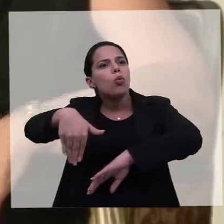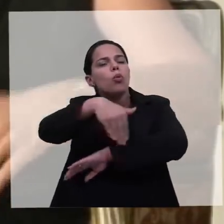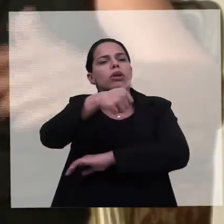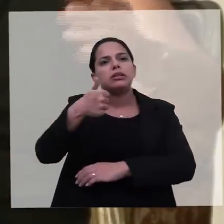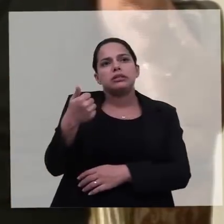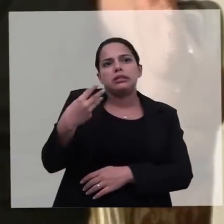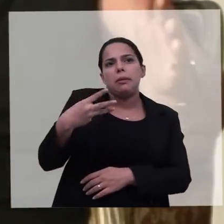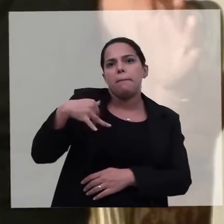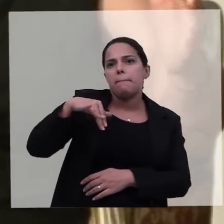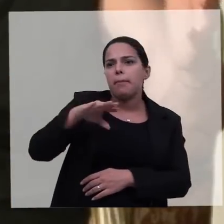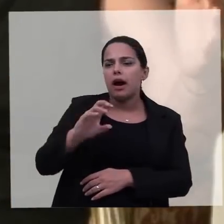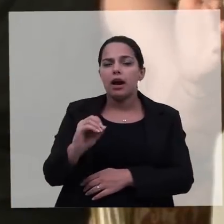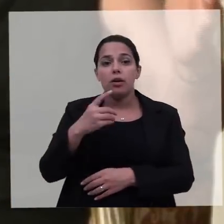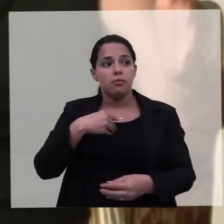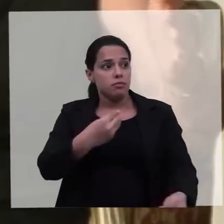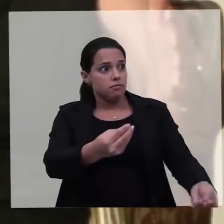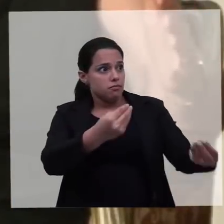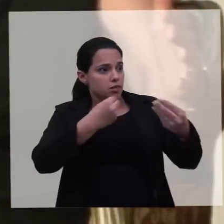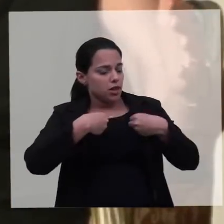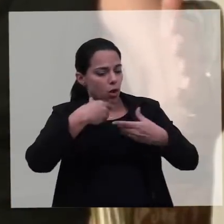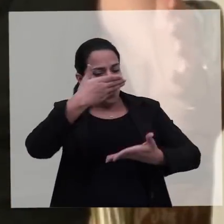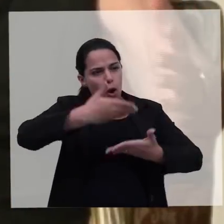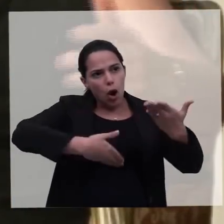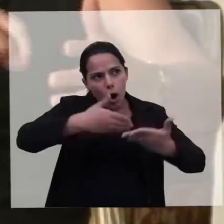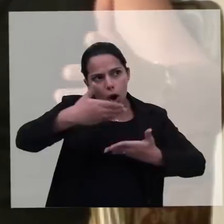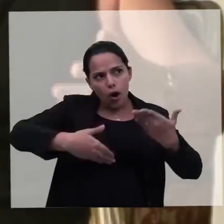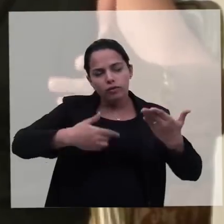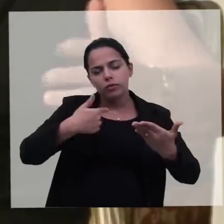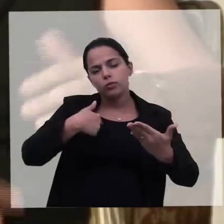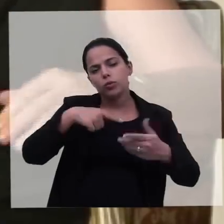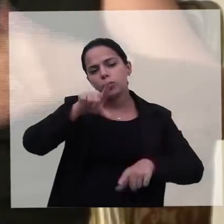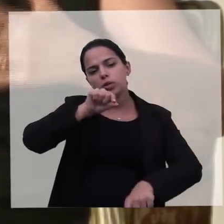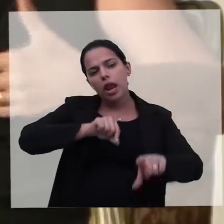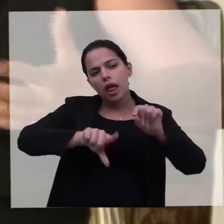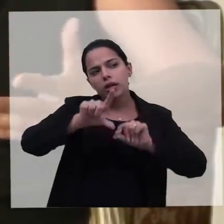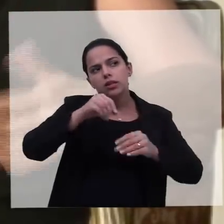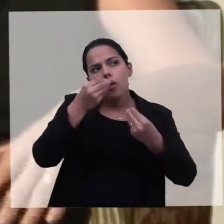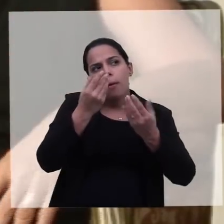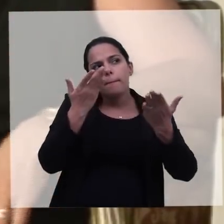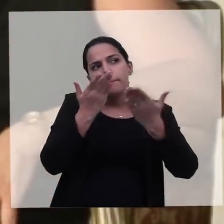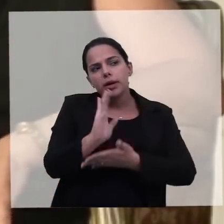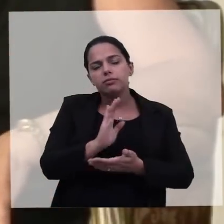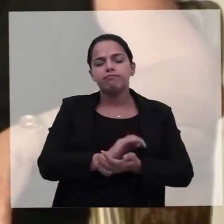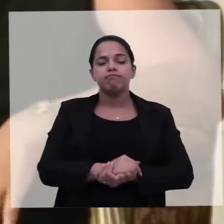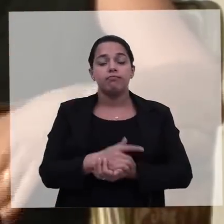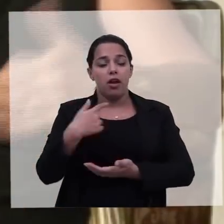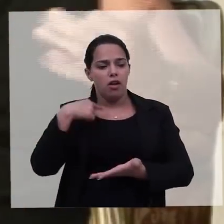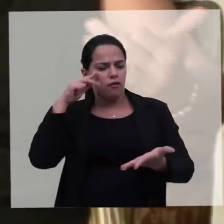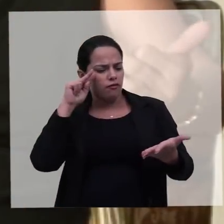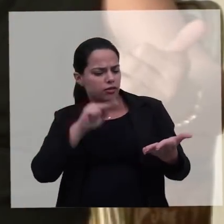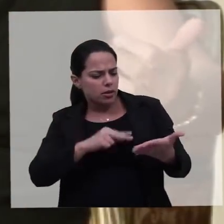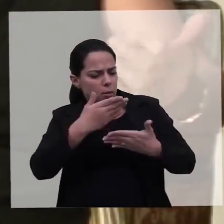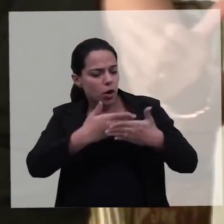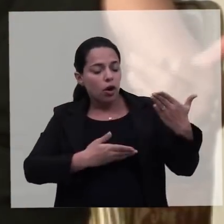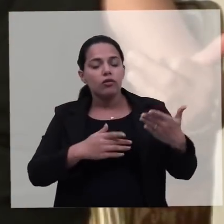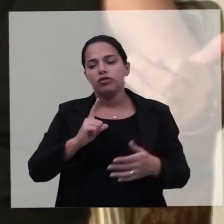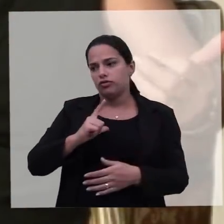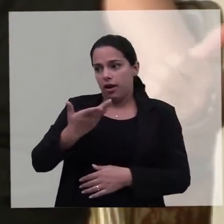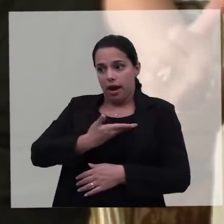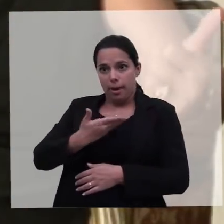Aí ele, inclusive, me passou as provas da seleção dele. Aí eu vi as provas, aí tinha uma